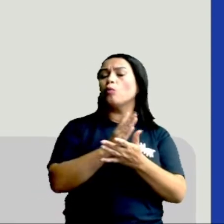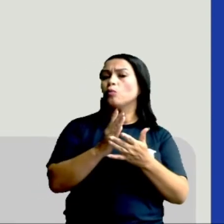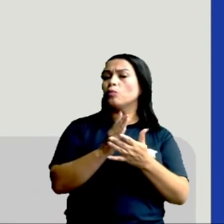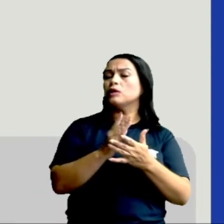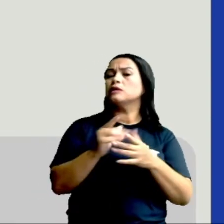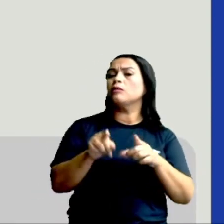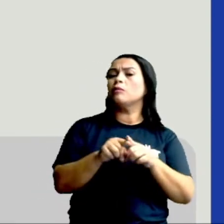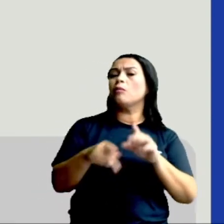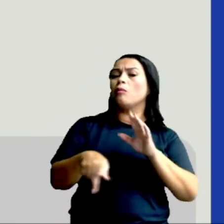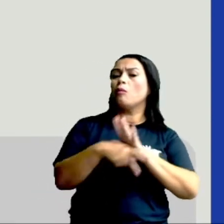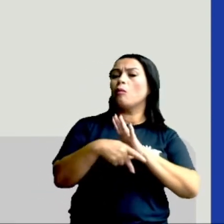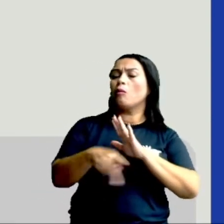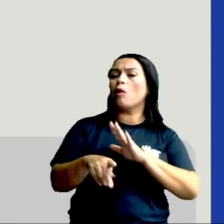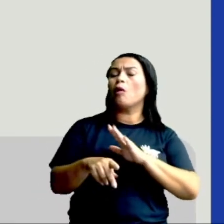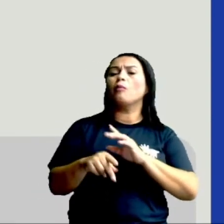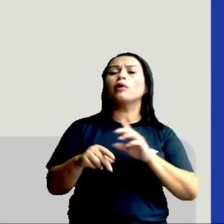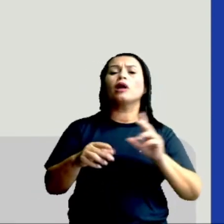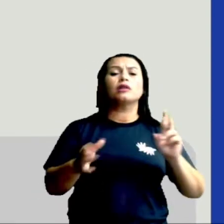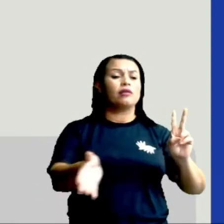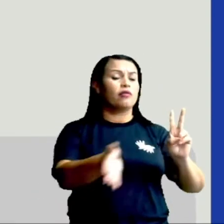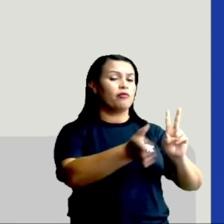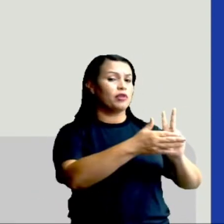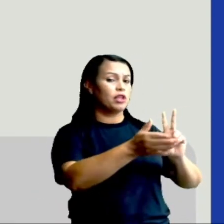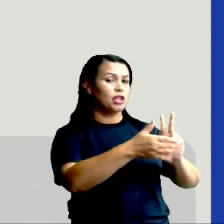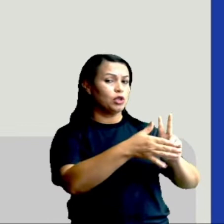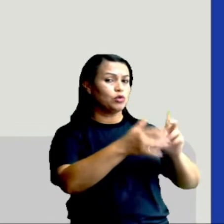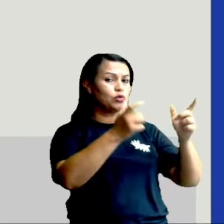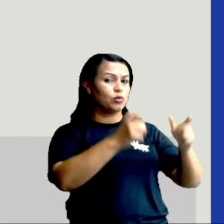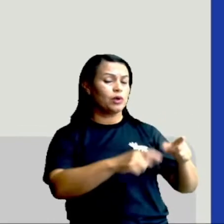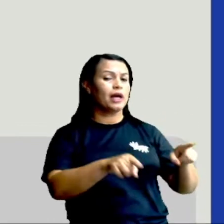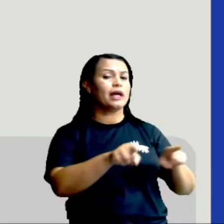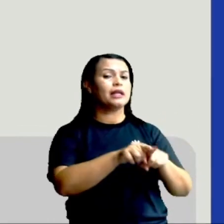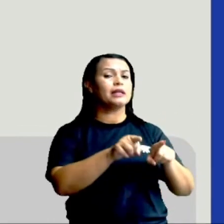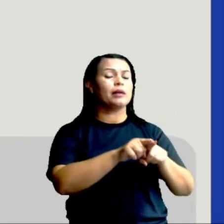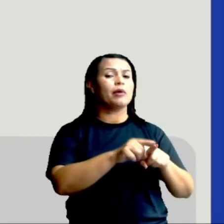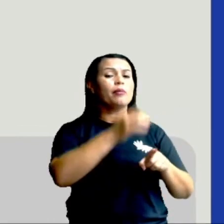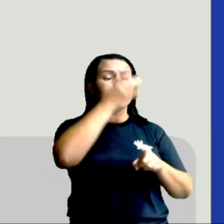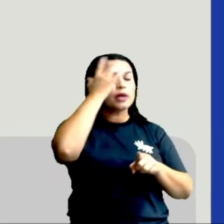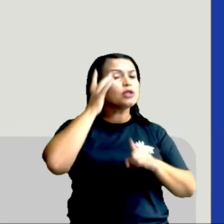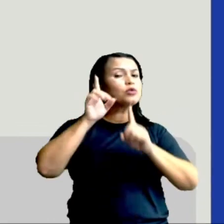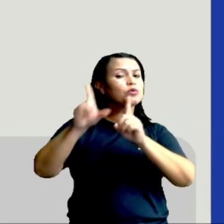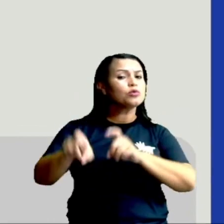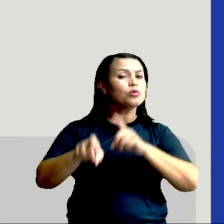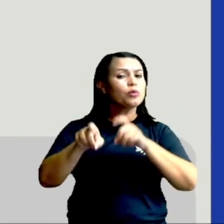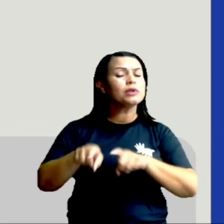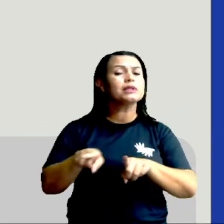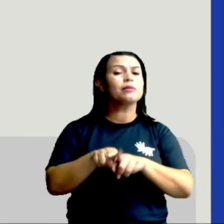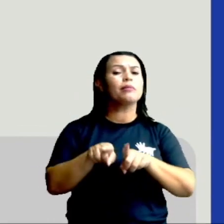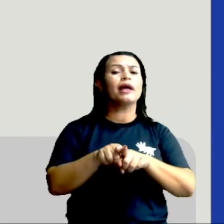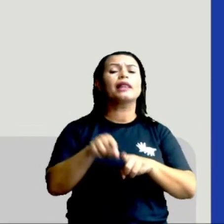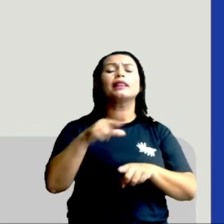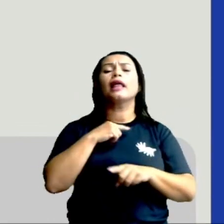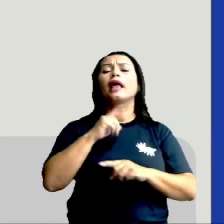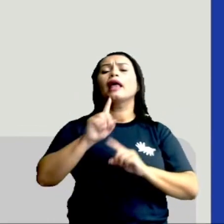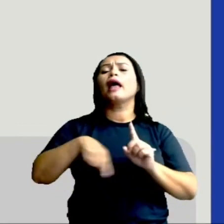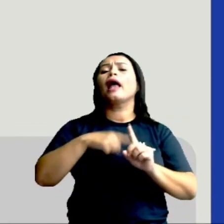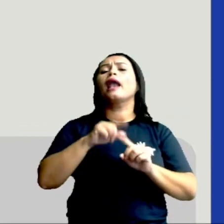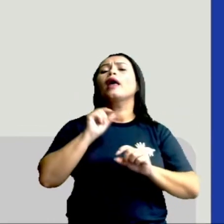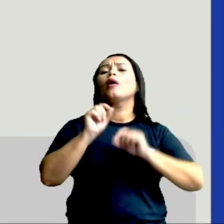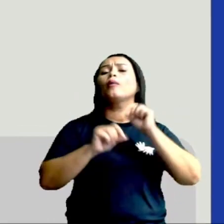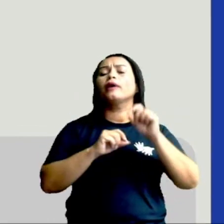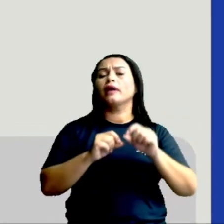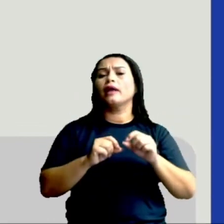do Brasil, que envolve índios, poceiros e grileiros latifundiários. Além disso,